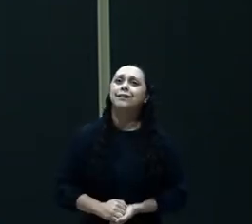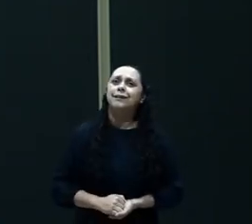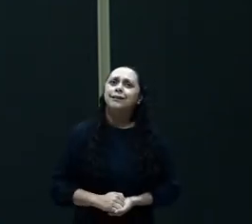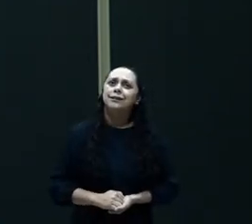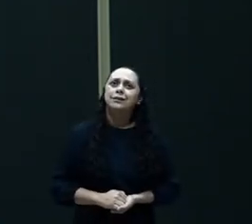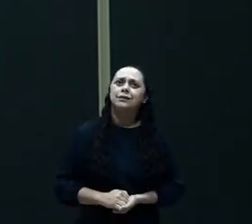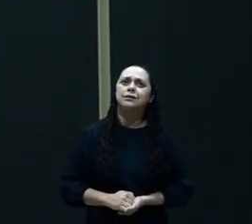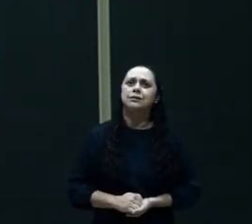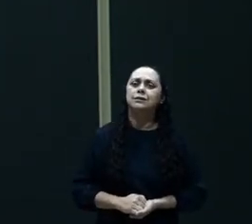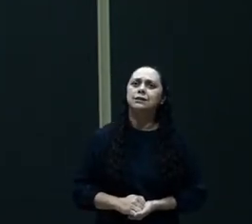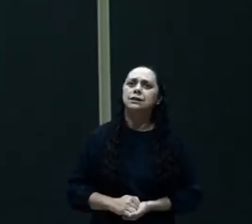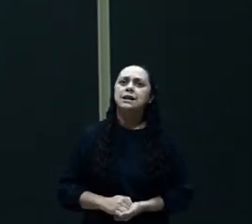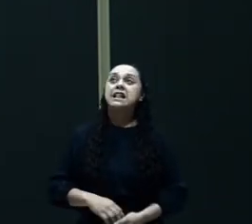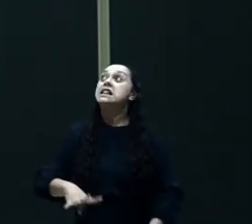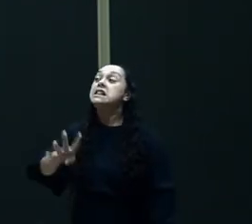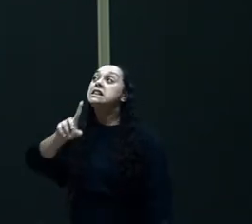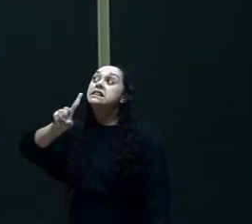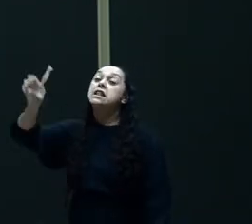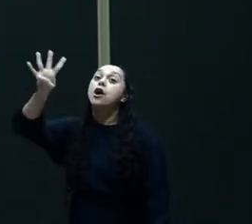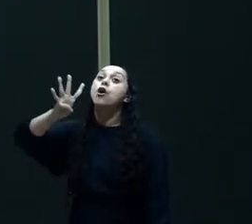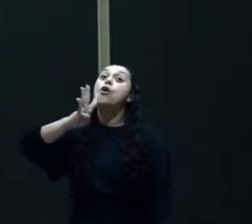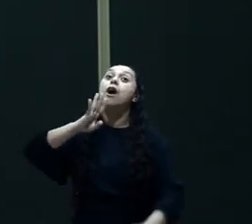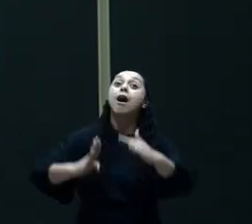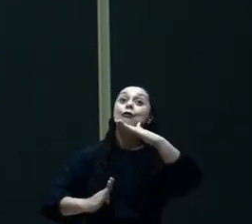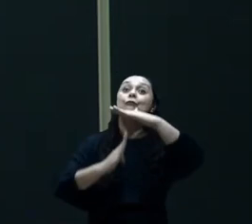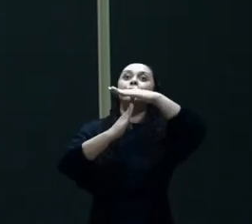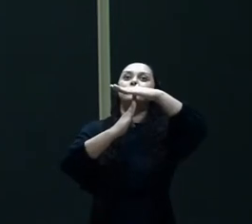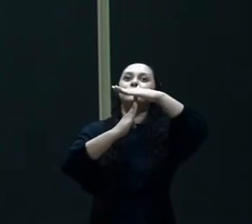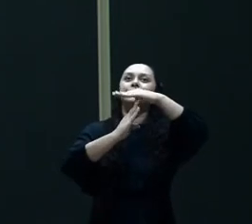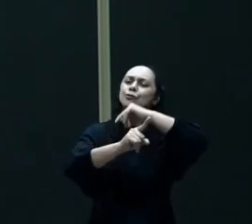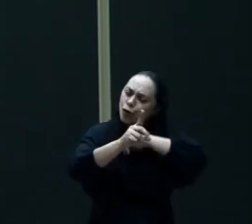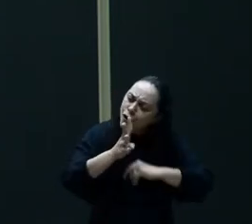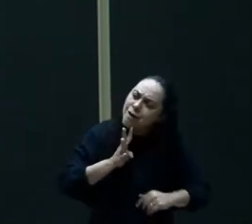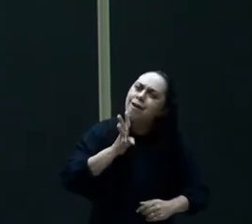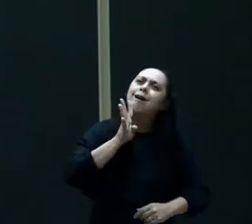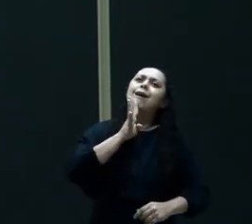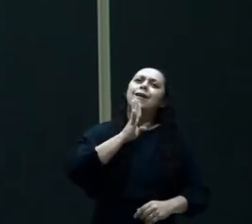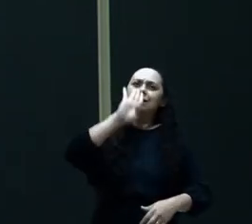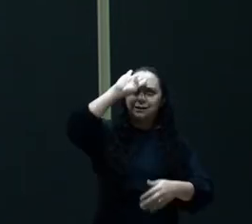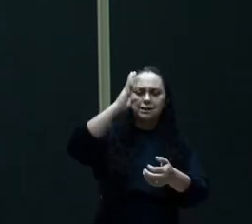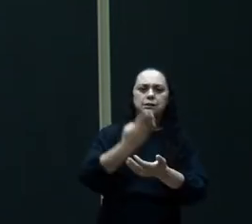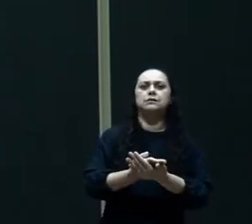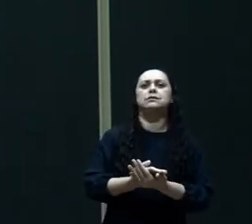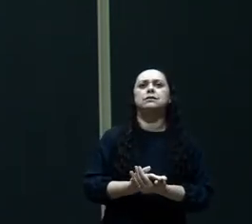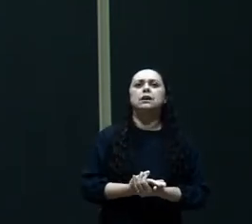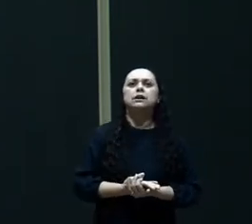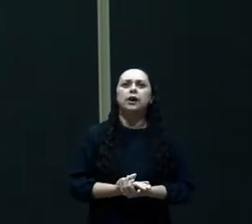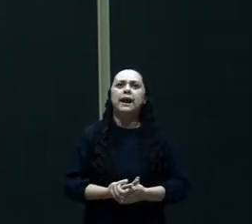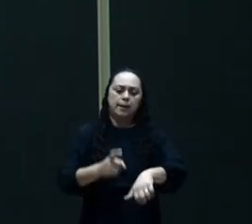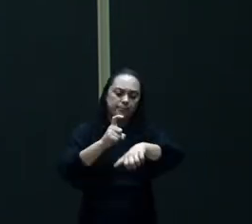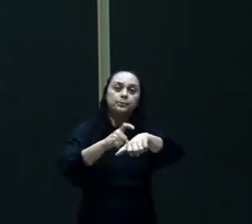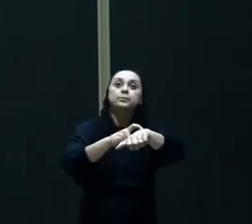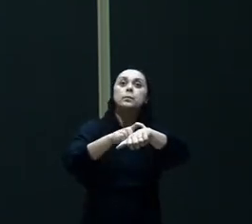irmão Deus sabe até onde pode te apertar creia nisso pastor mas para mim já